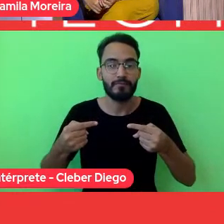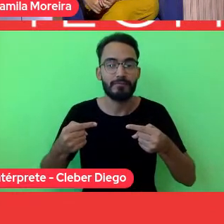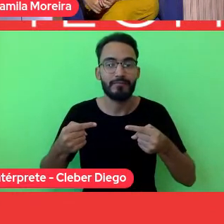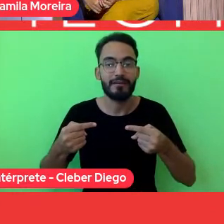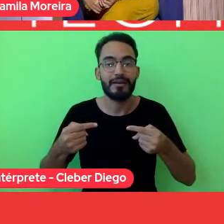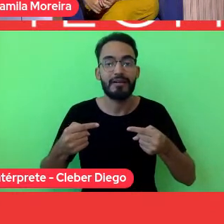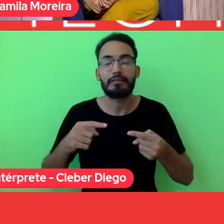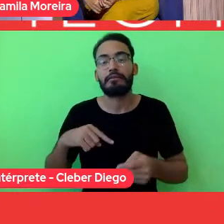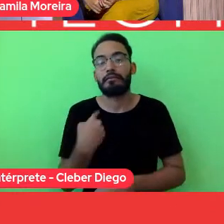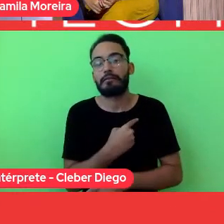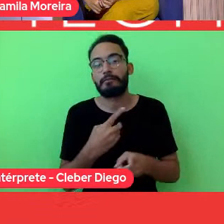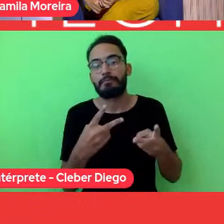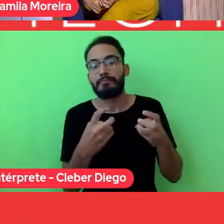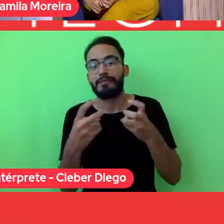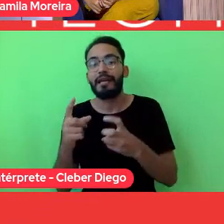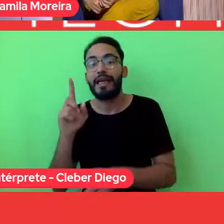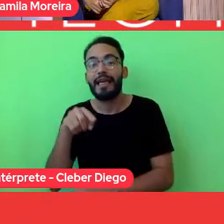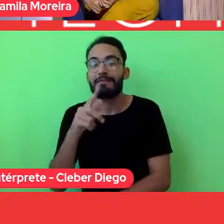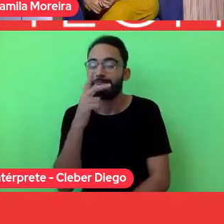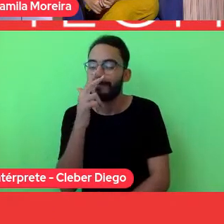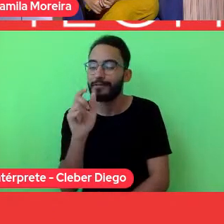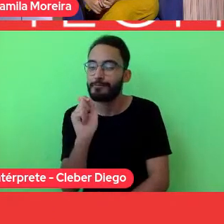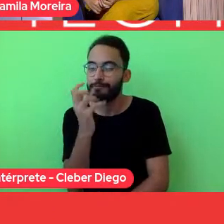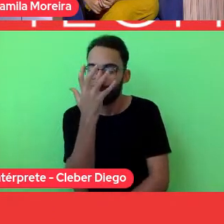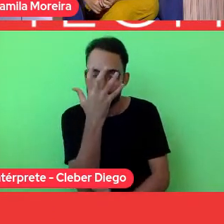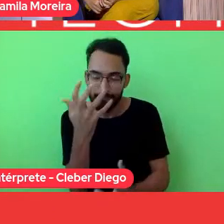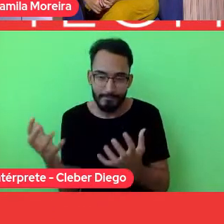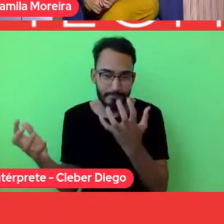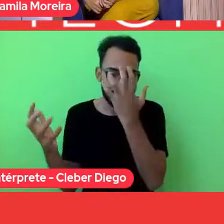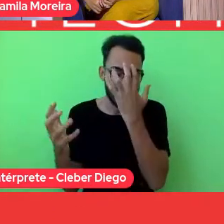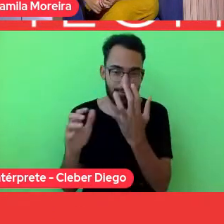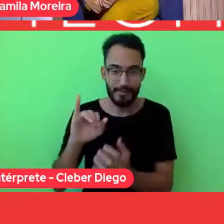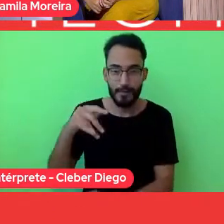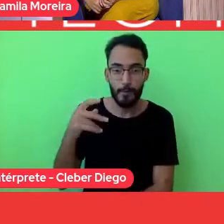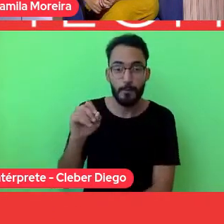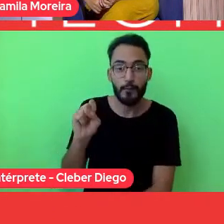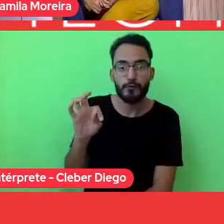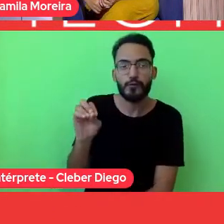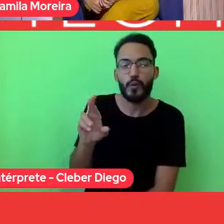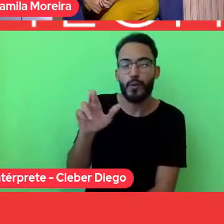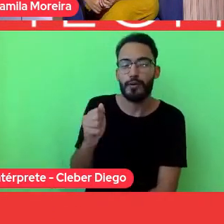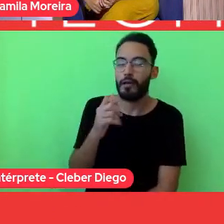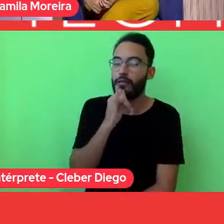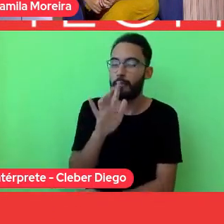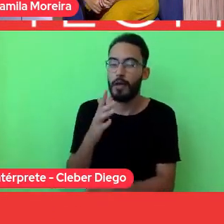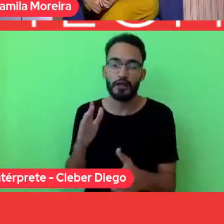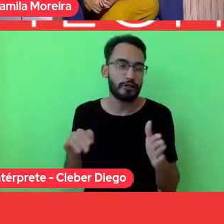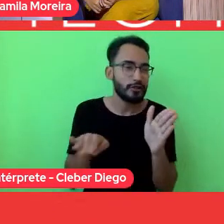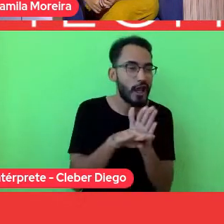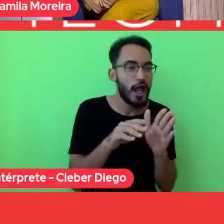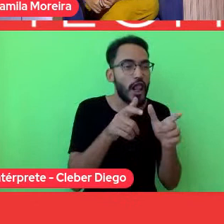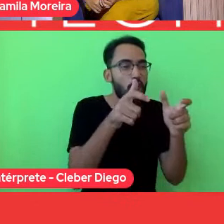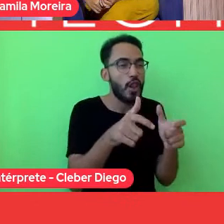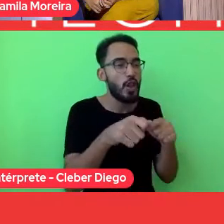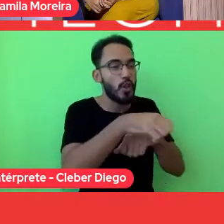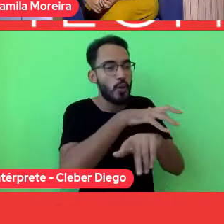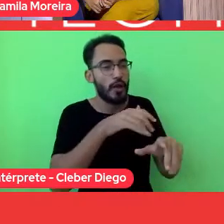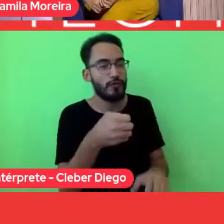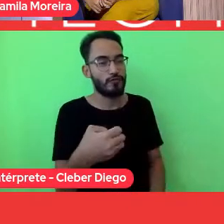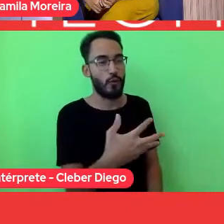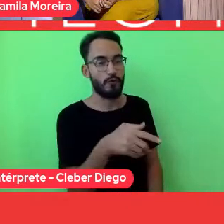que a gente chama, né, de síndrome de impostora e tal, que é, acabamos de chegar num lugar novo, né? Assim, eu